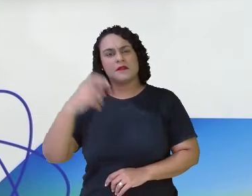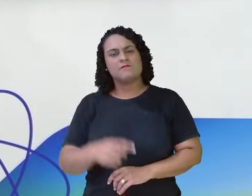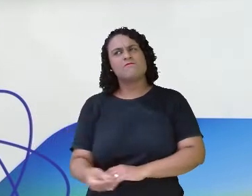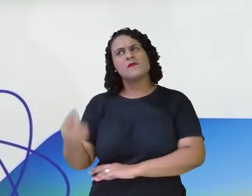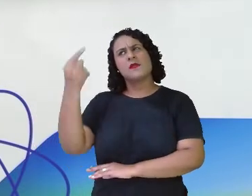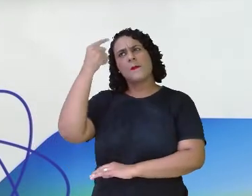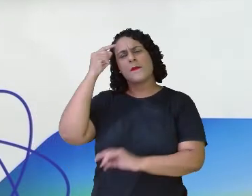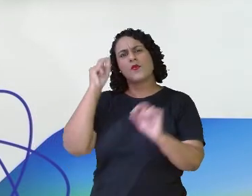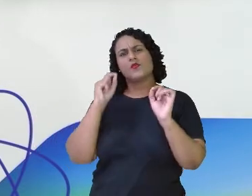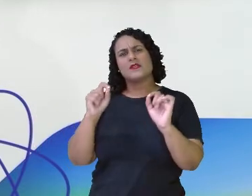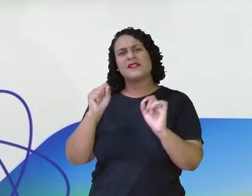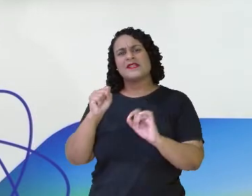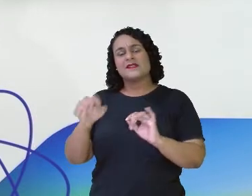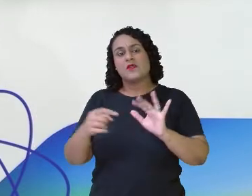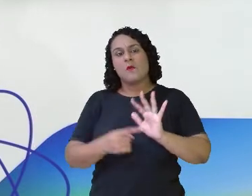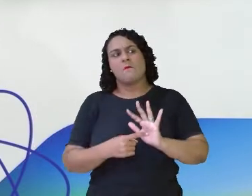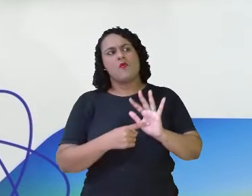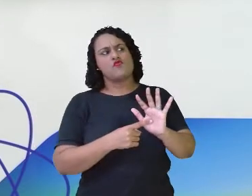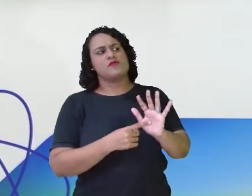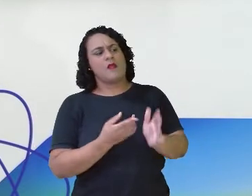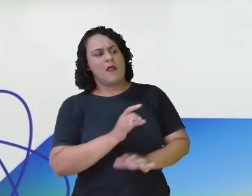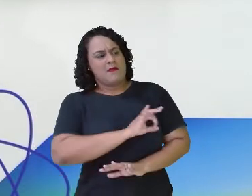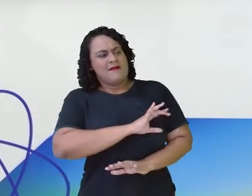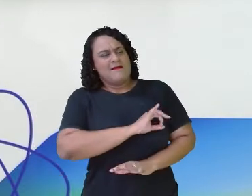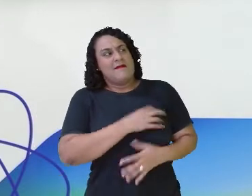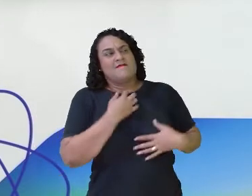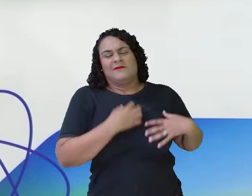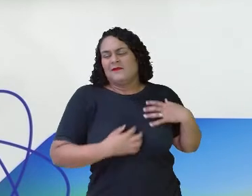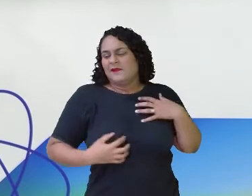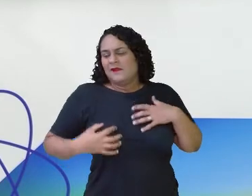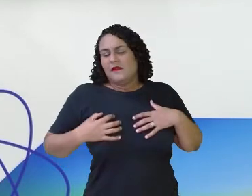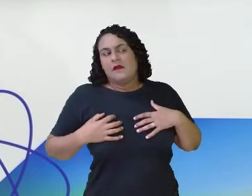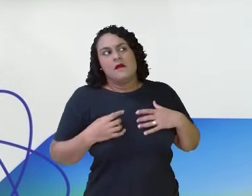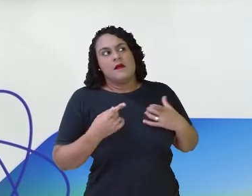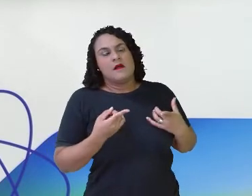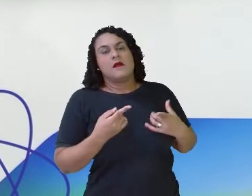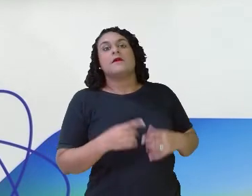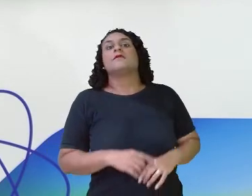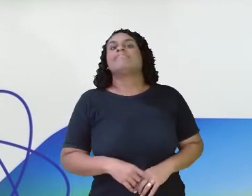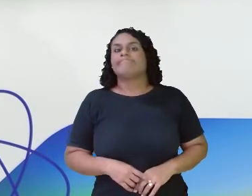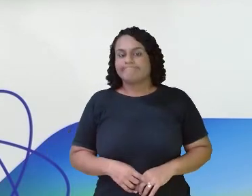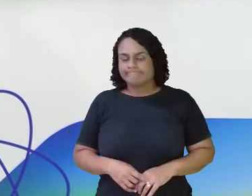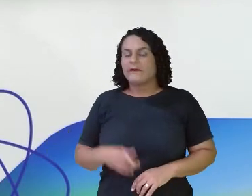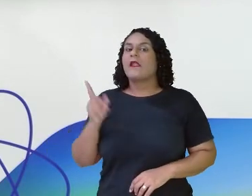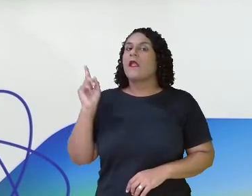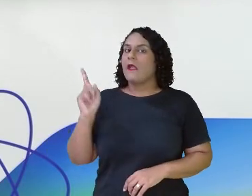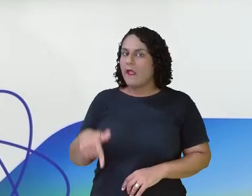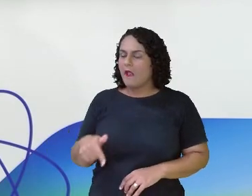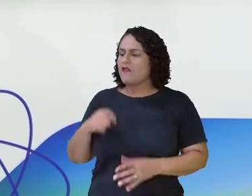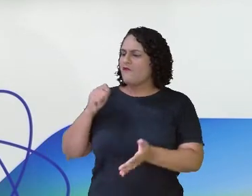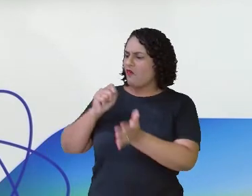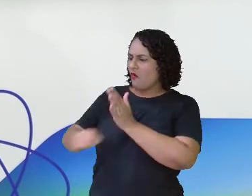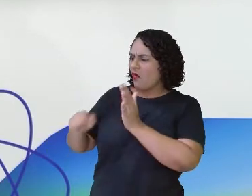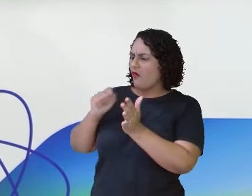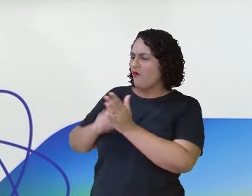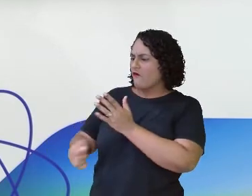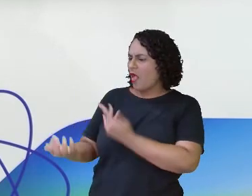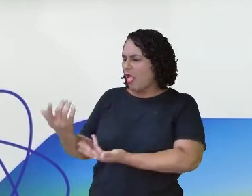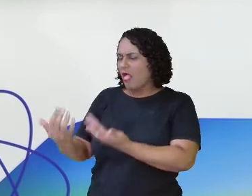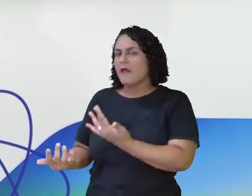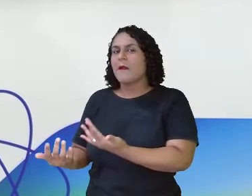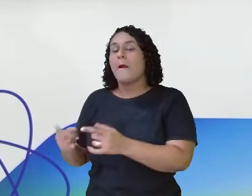assim, se eu mostrar que estou com medo, por exemplo, de ser queimado com fósforo, é isso que eles vão fazer. Então, ele por dentro estava